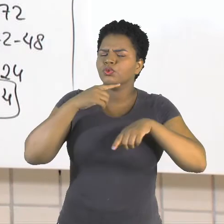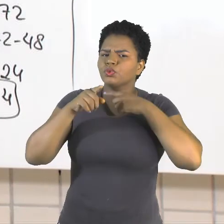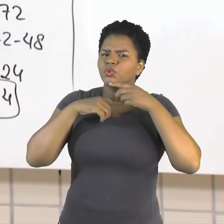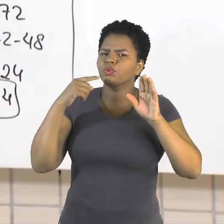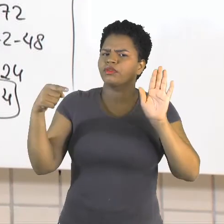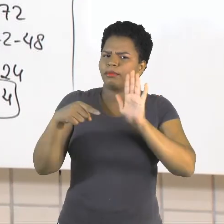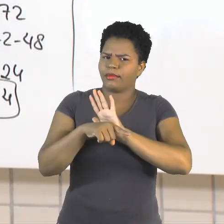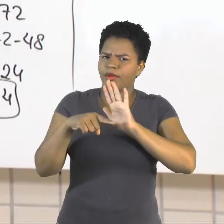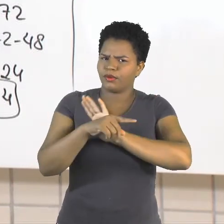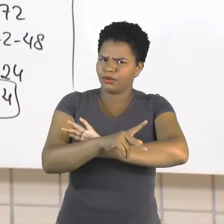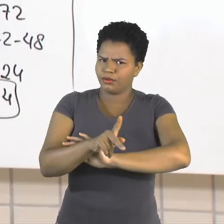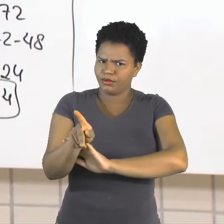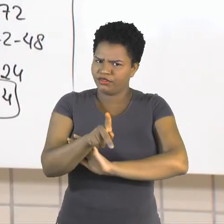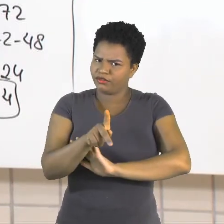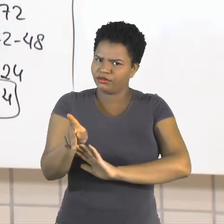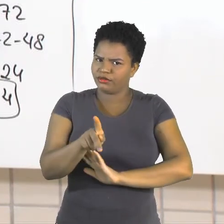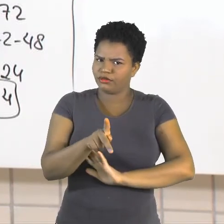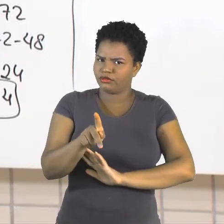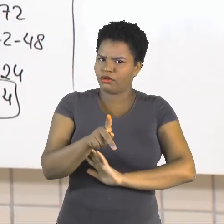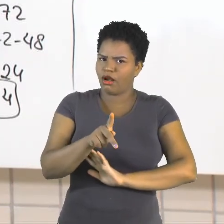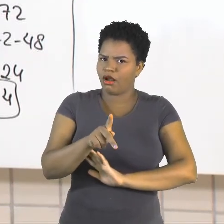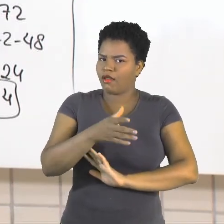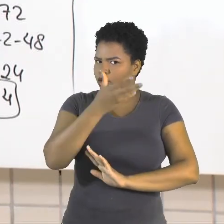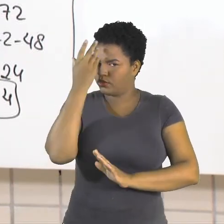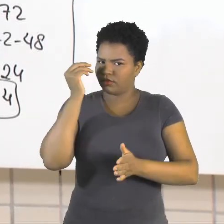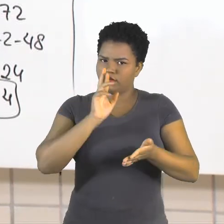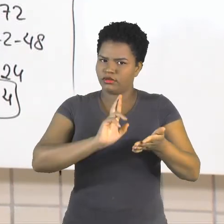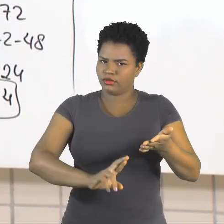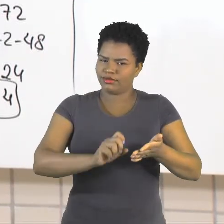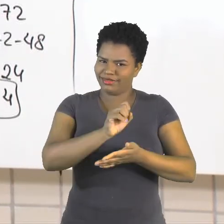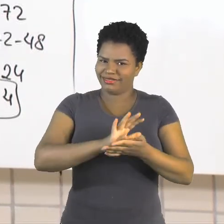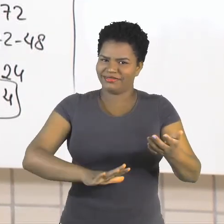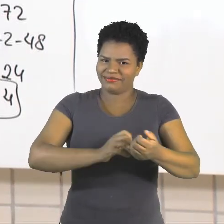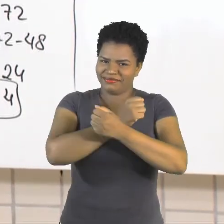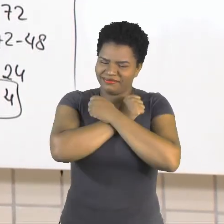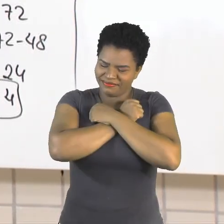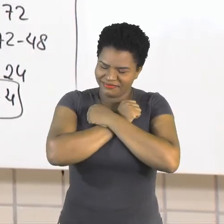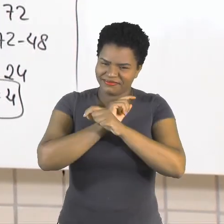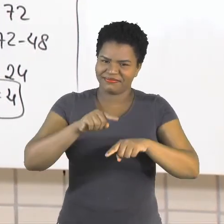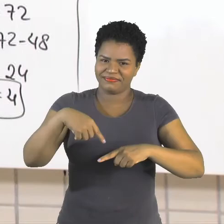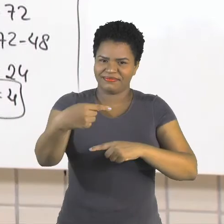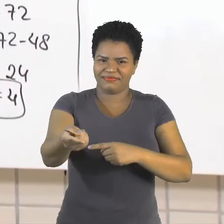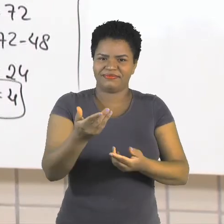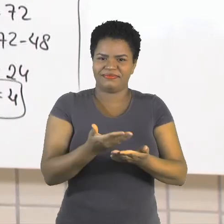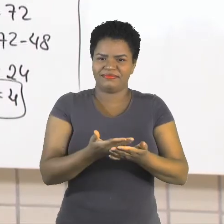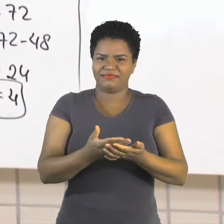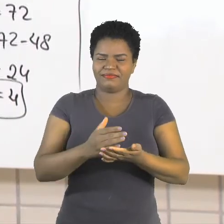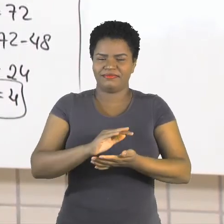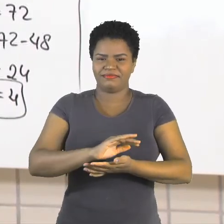pergunta para o seu professor e não deixe de responder às atividades. Um abraço e até a próxima aula.